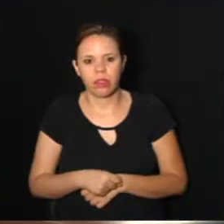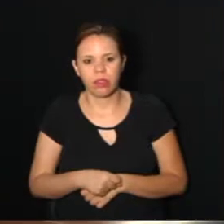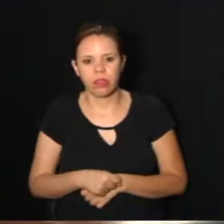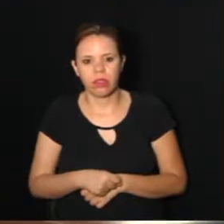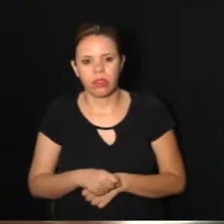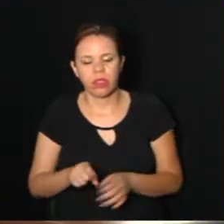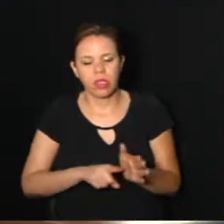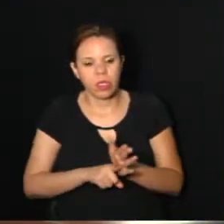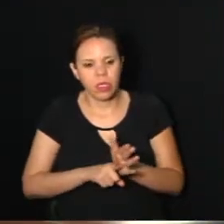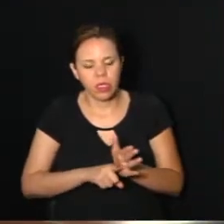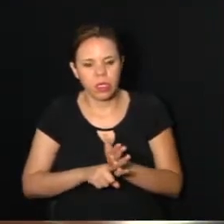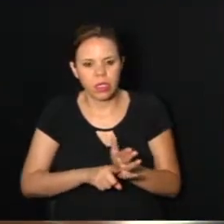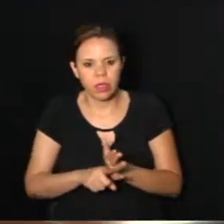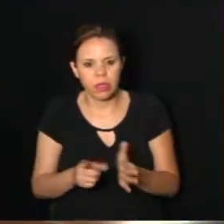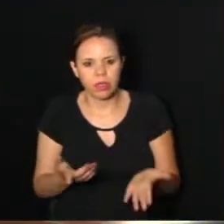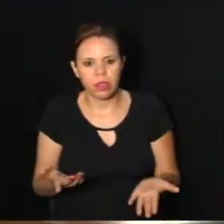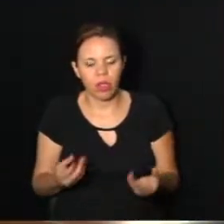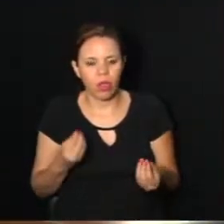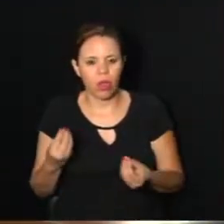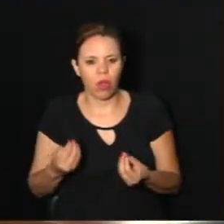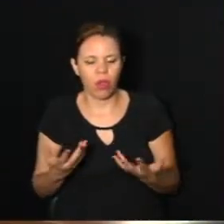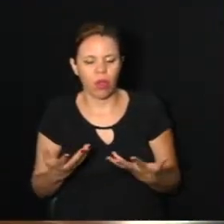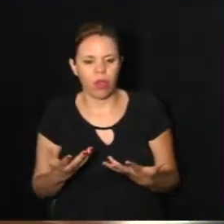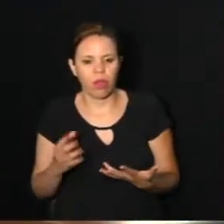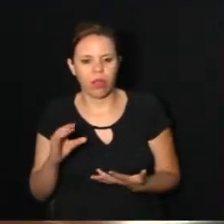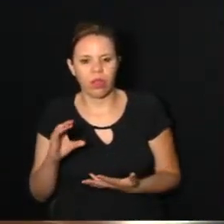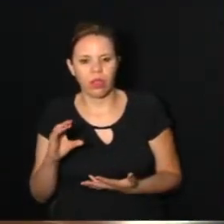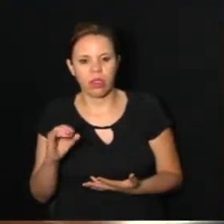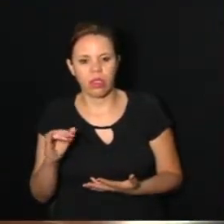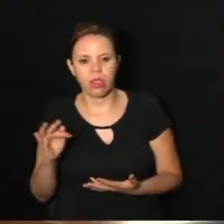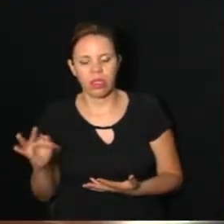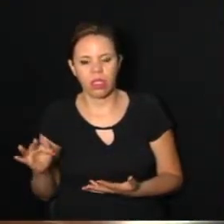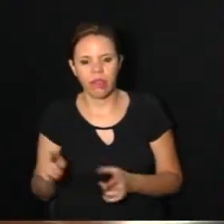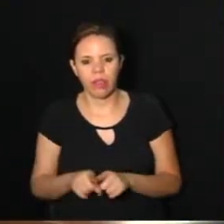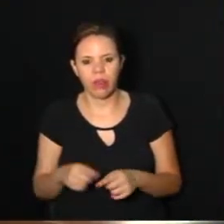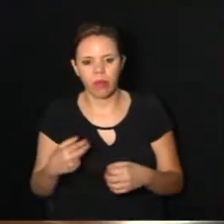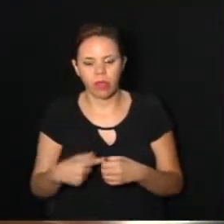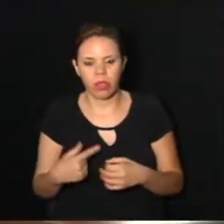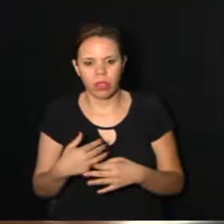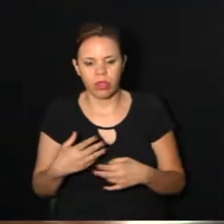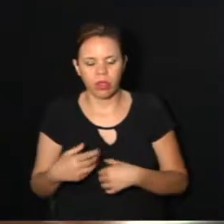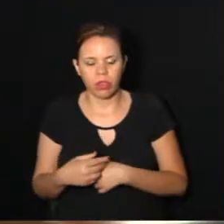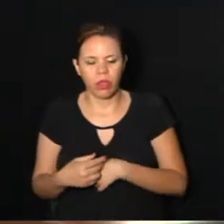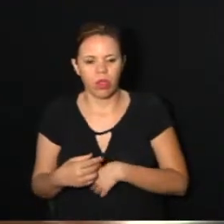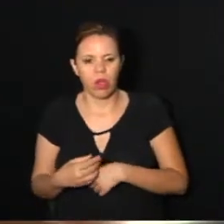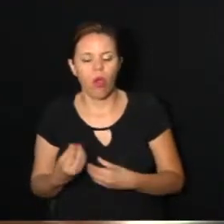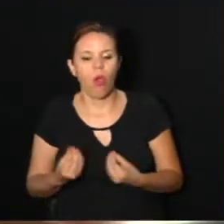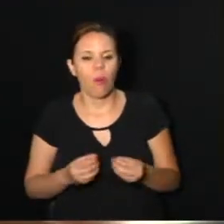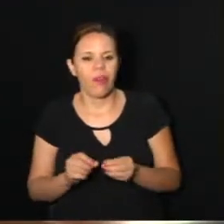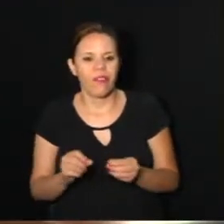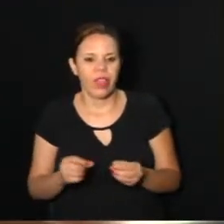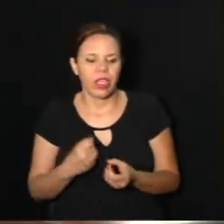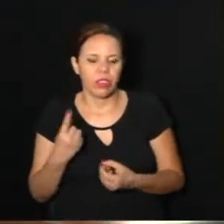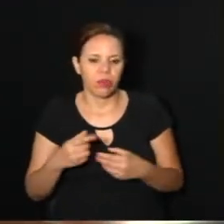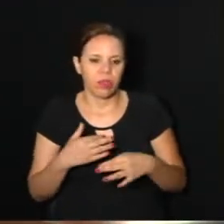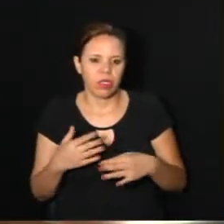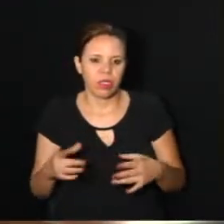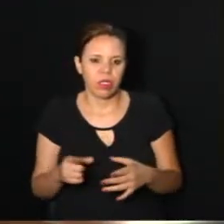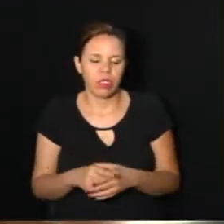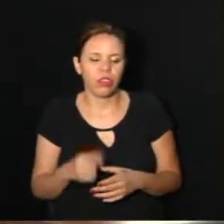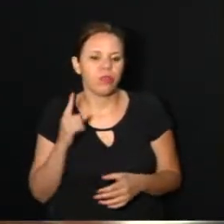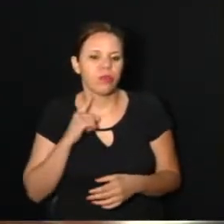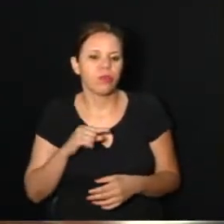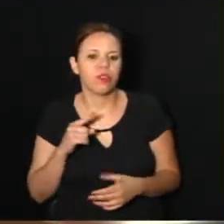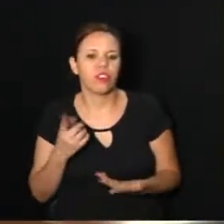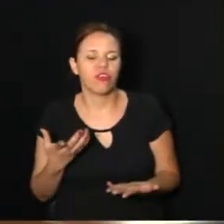inspeção, como o CIF, por exemplo, mas municipal, como é feito em algumas cidades de Minas Gerais,